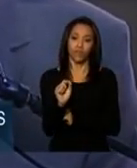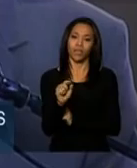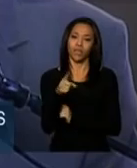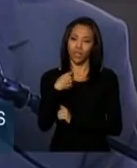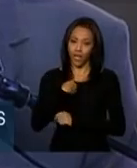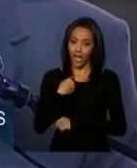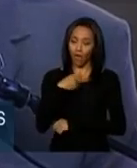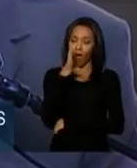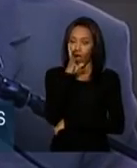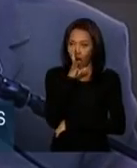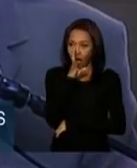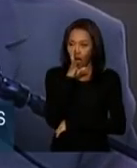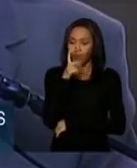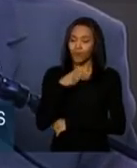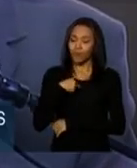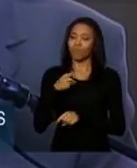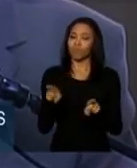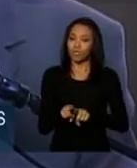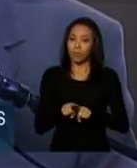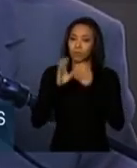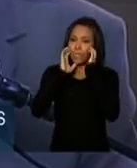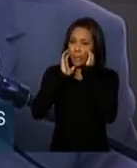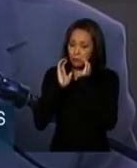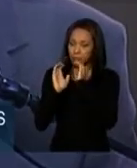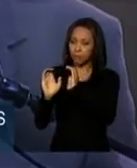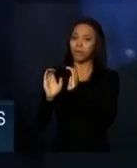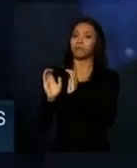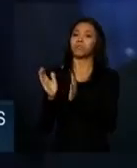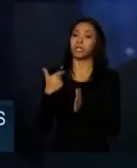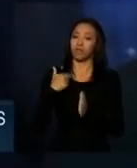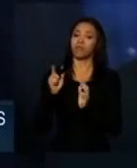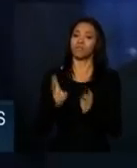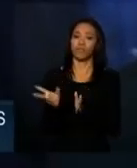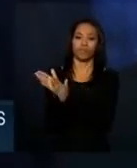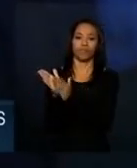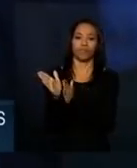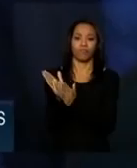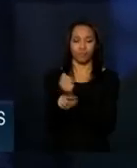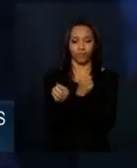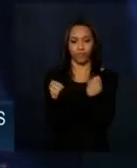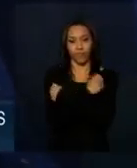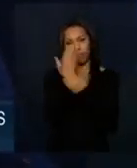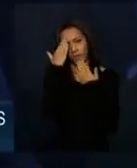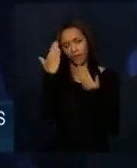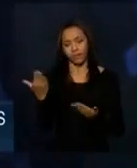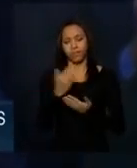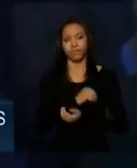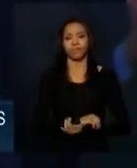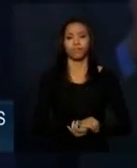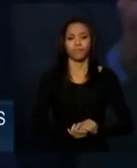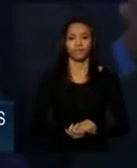admirador que lhe respeita, que lhe admira e que lhe aplaude. Muito obrigado.